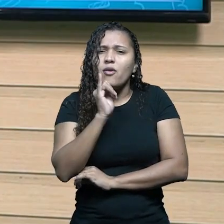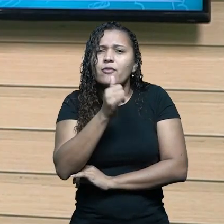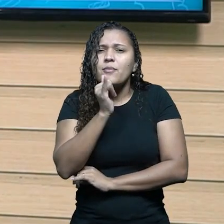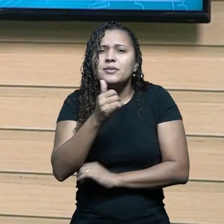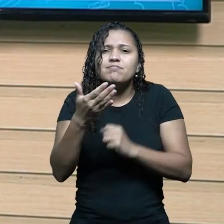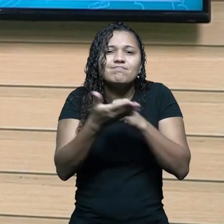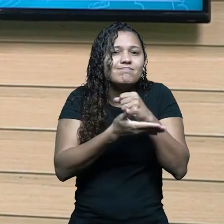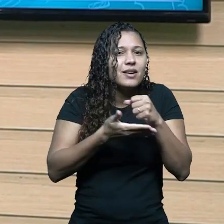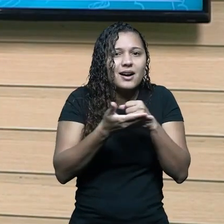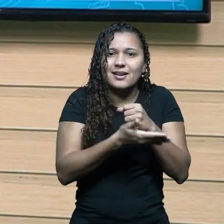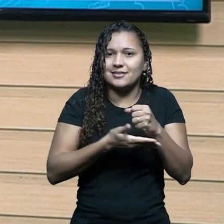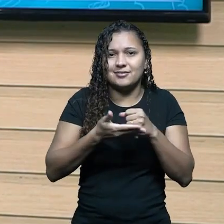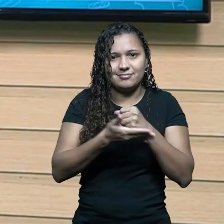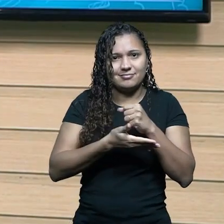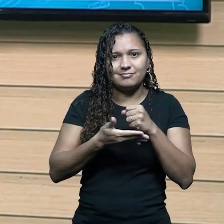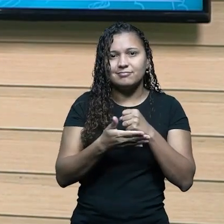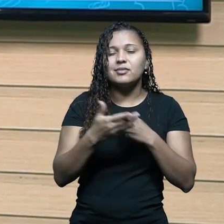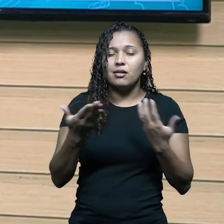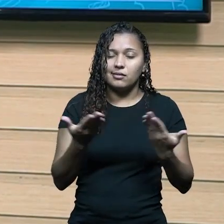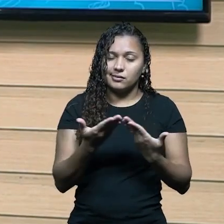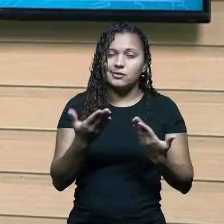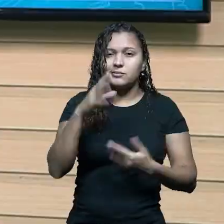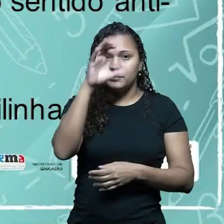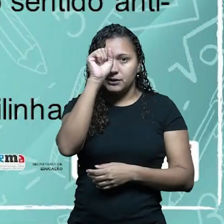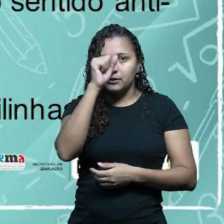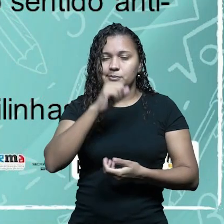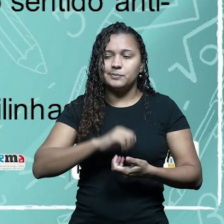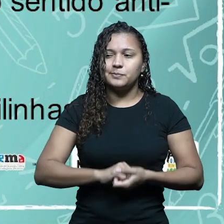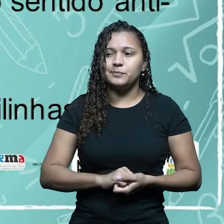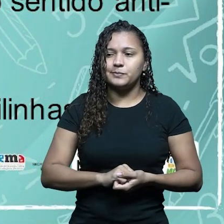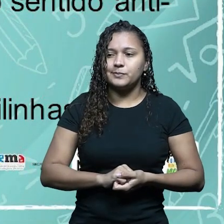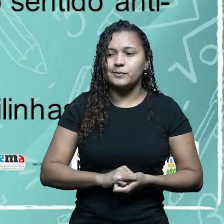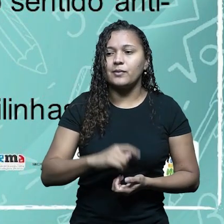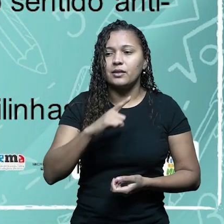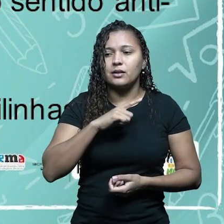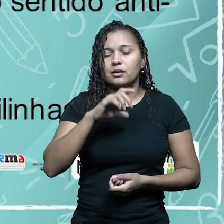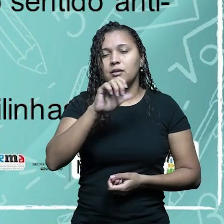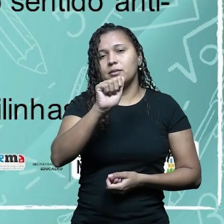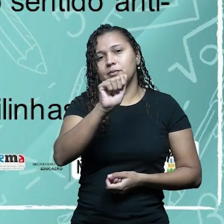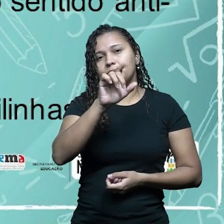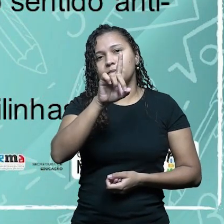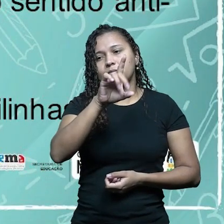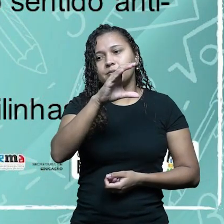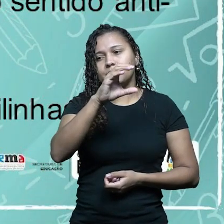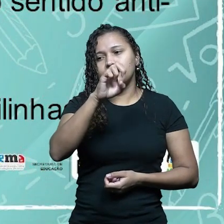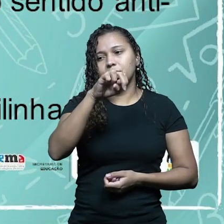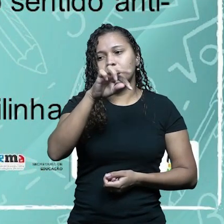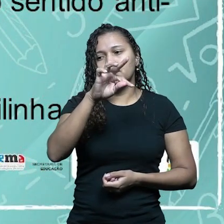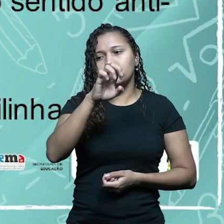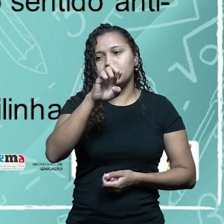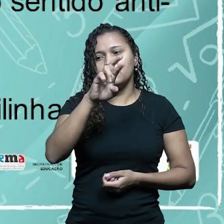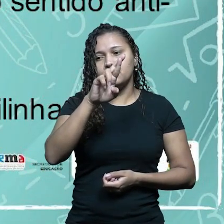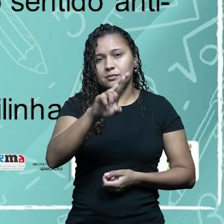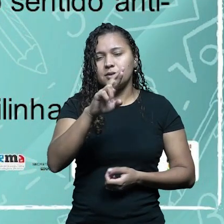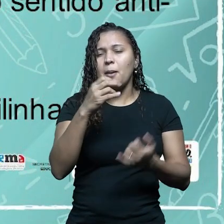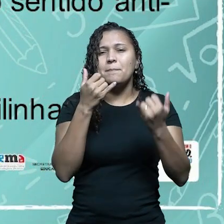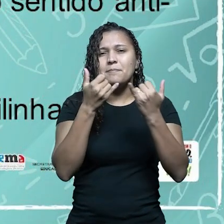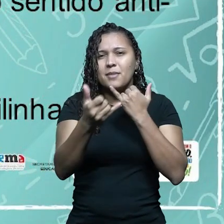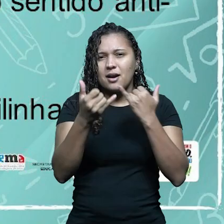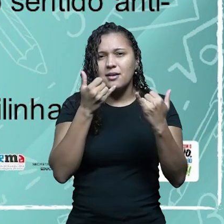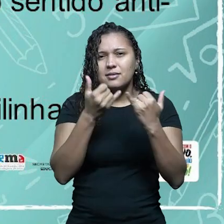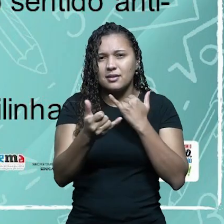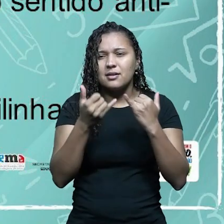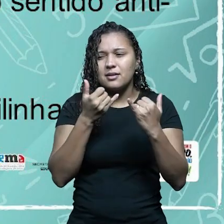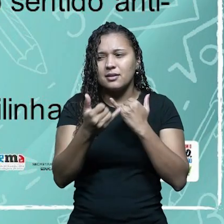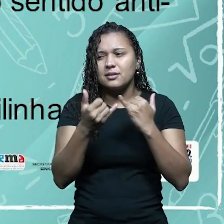informações mais importantes e básicas desse sistema. Edge Center. O AutoCAD Design Center é semelhante